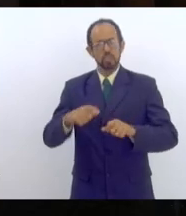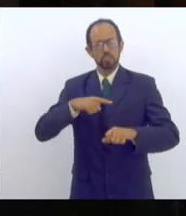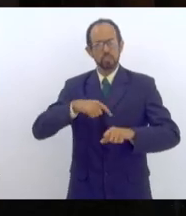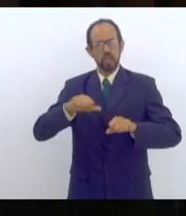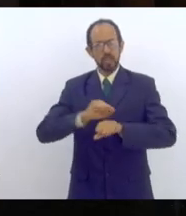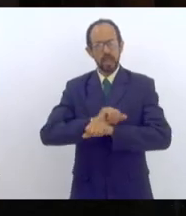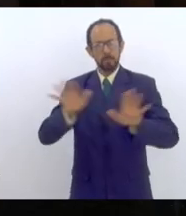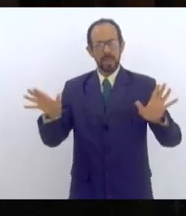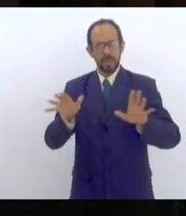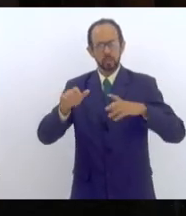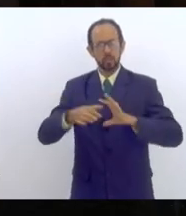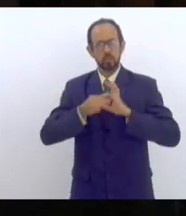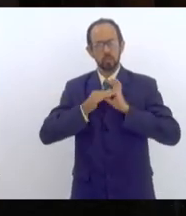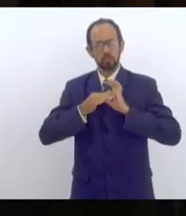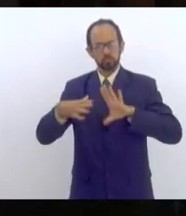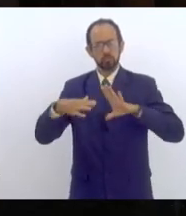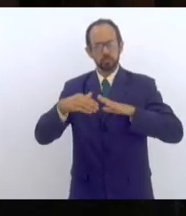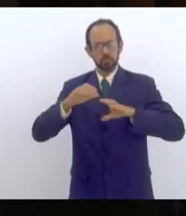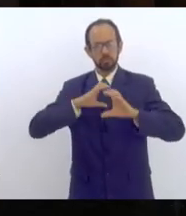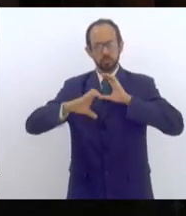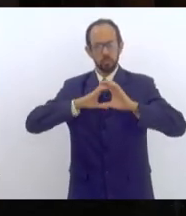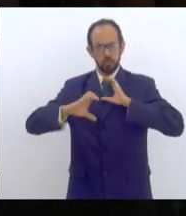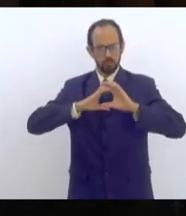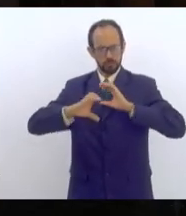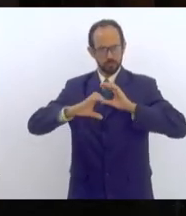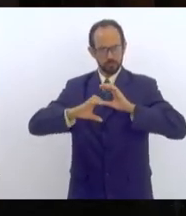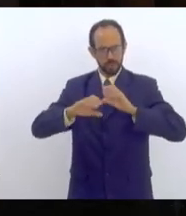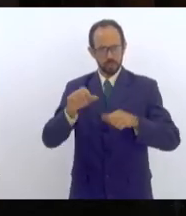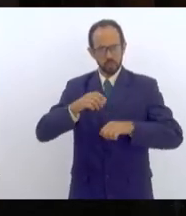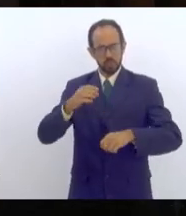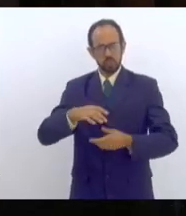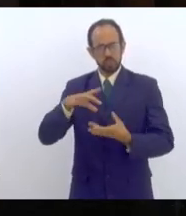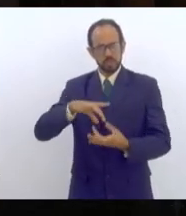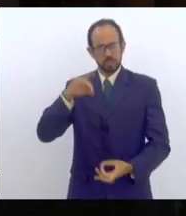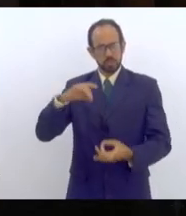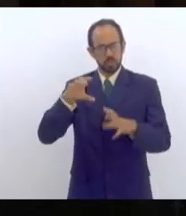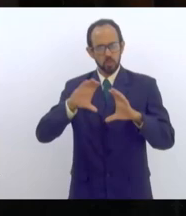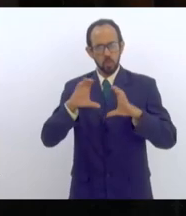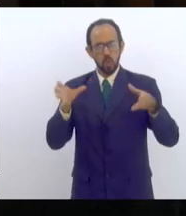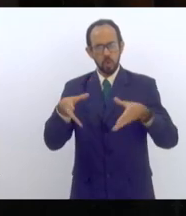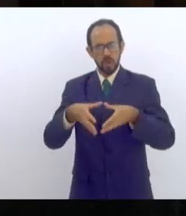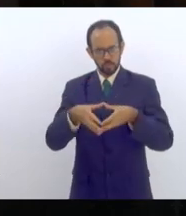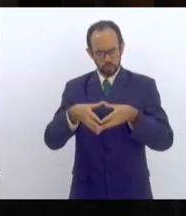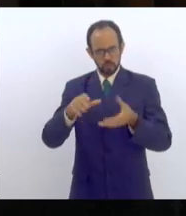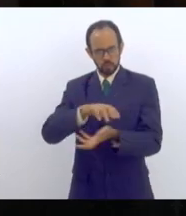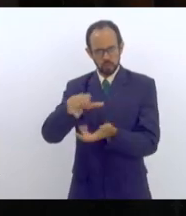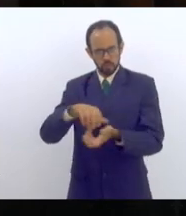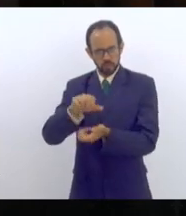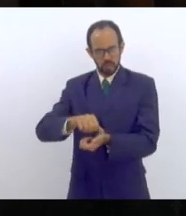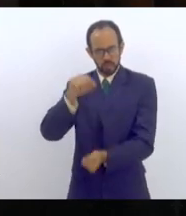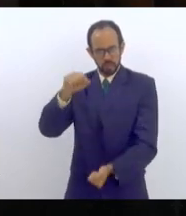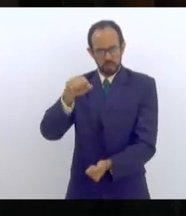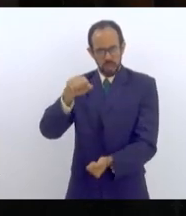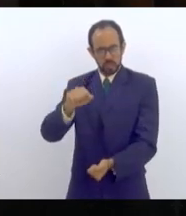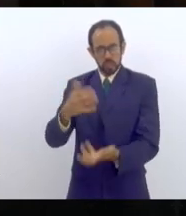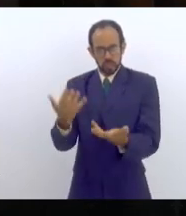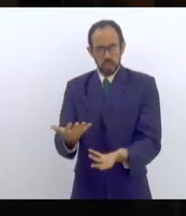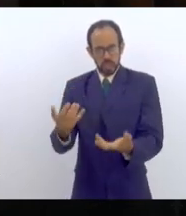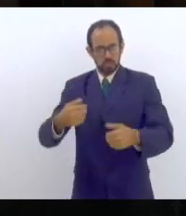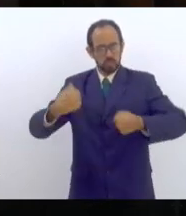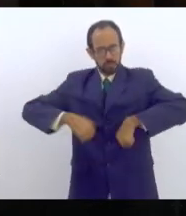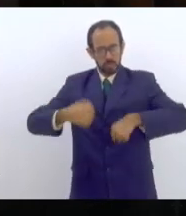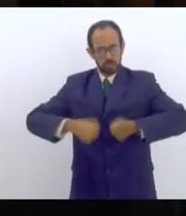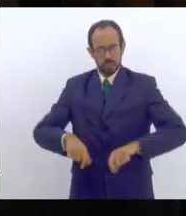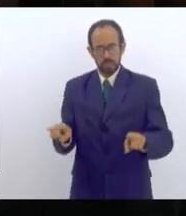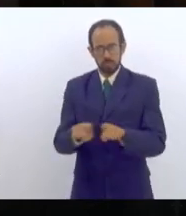conjunto na construção de um espírito coletivo pelo ambiente e sustentabilidade. Queremos e precisamos